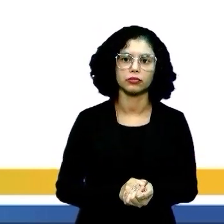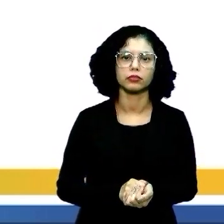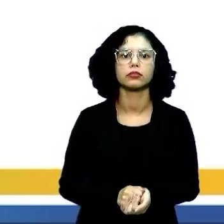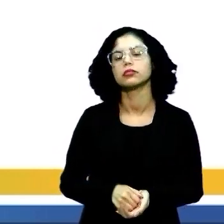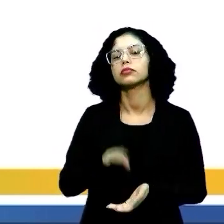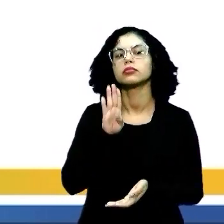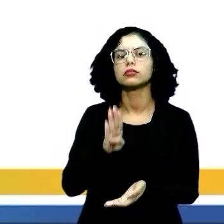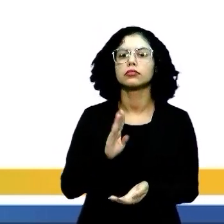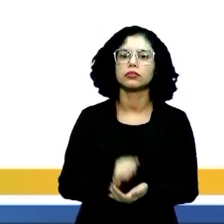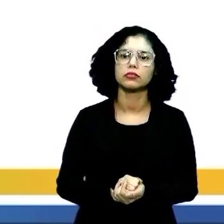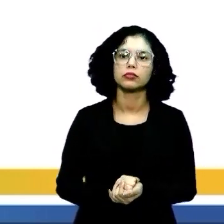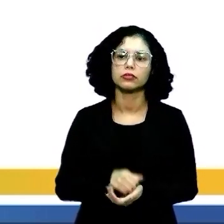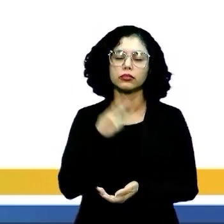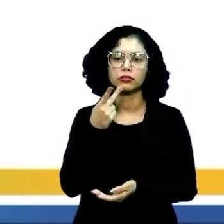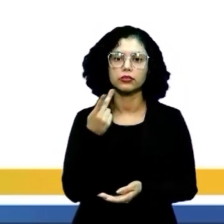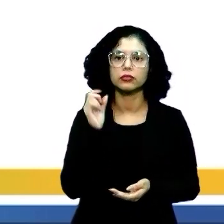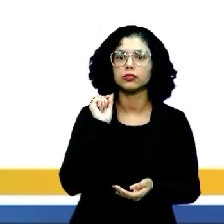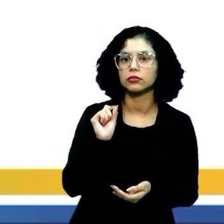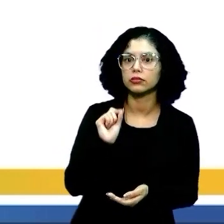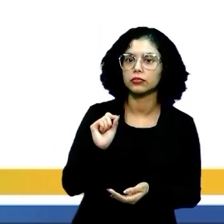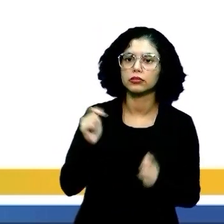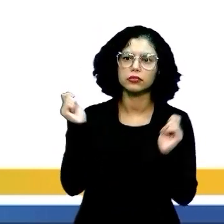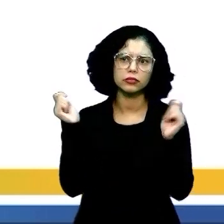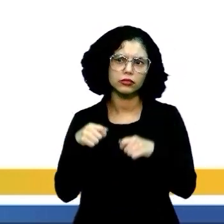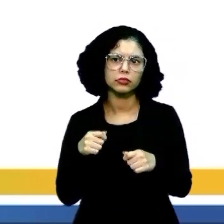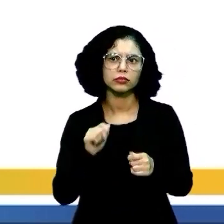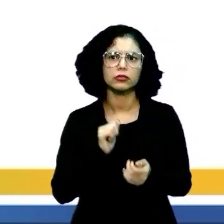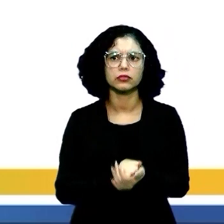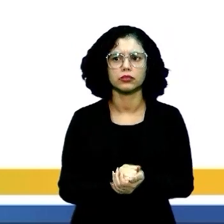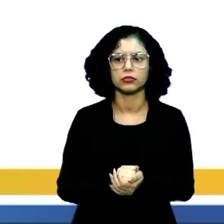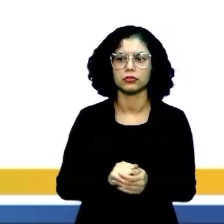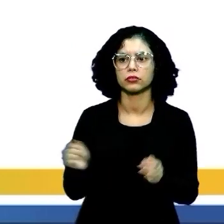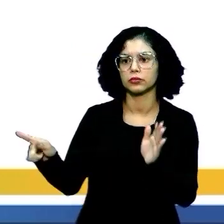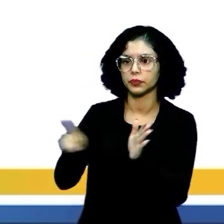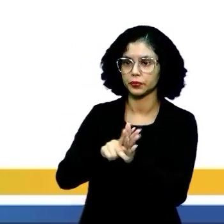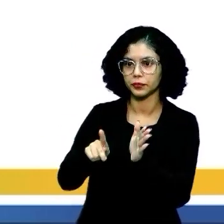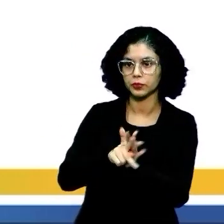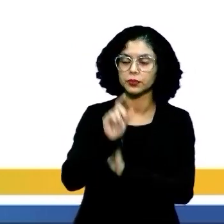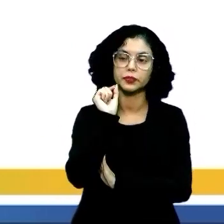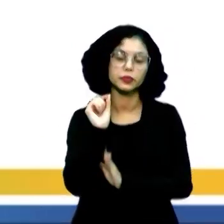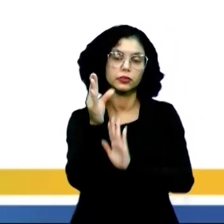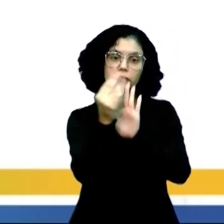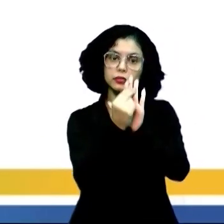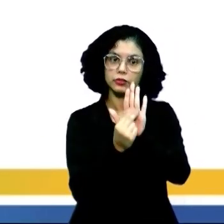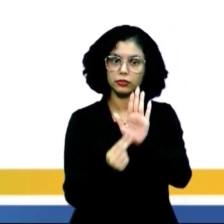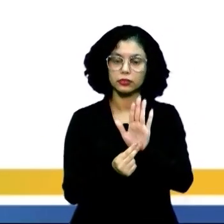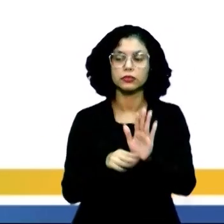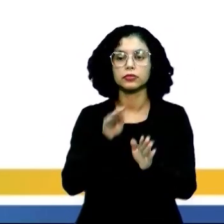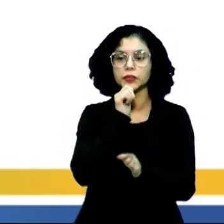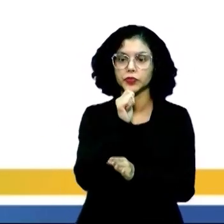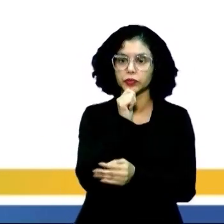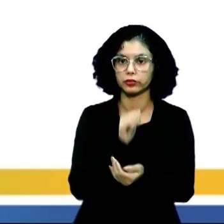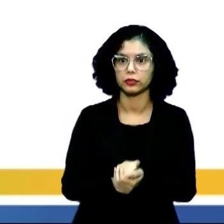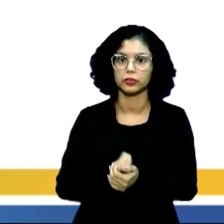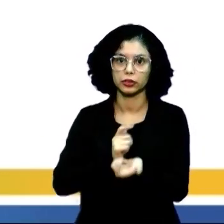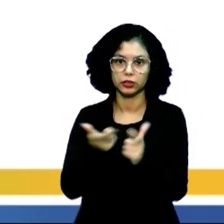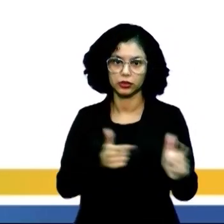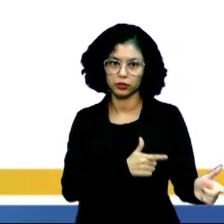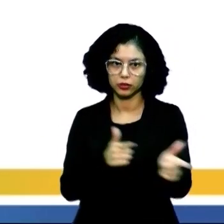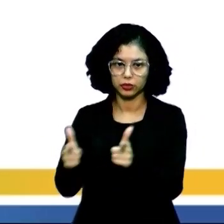A. Na letra B, justifica, pois a defesa de interesses próprios se dá pelo fato de o terrorismo mundial